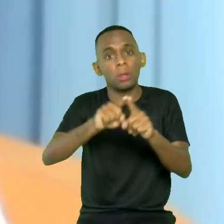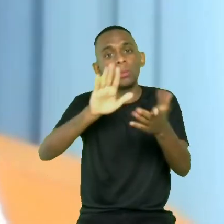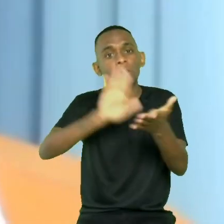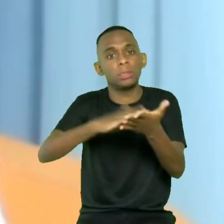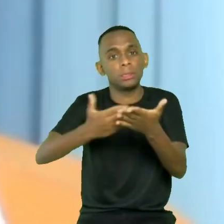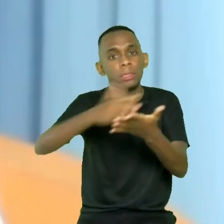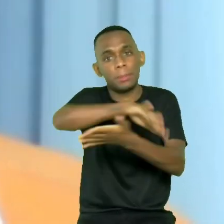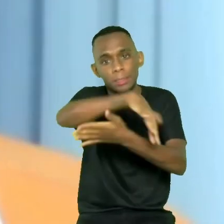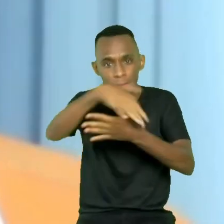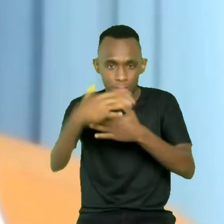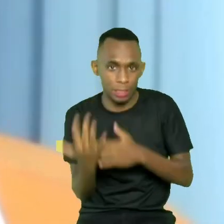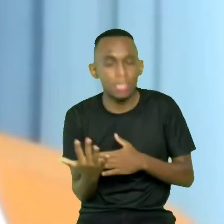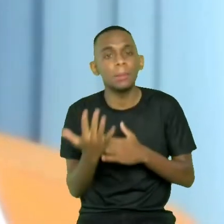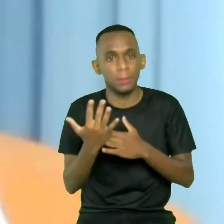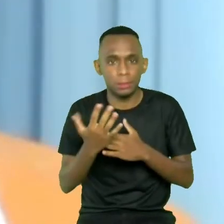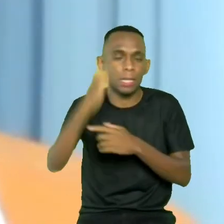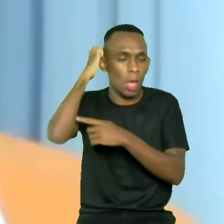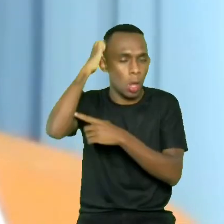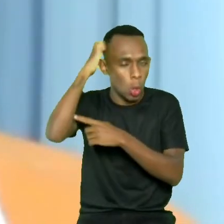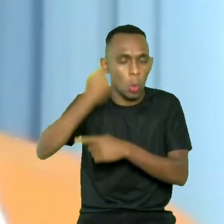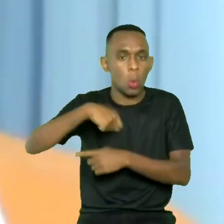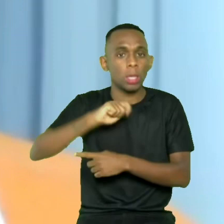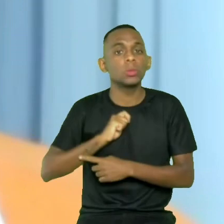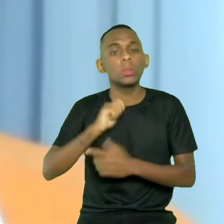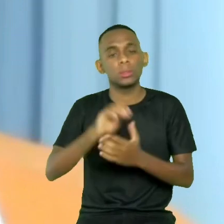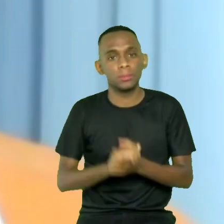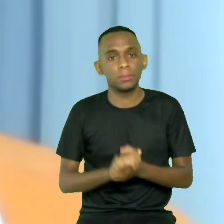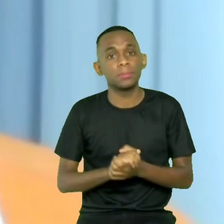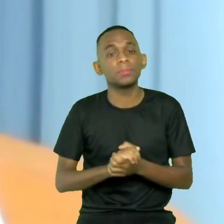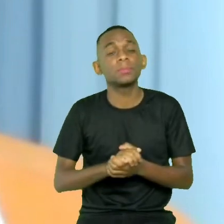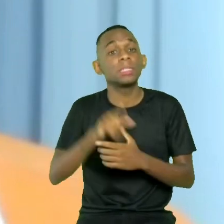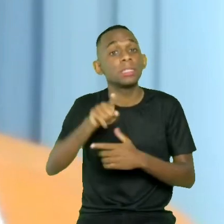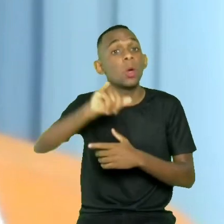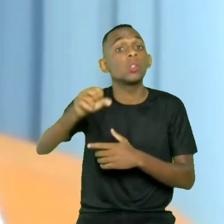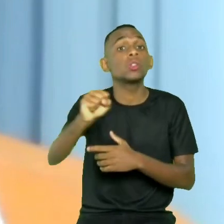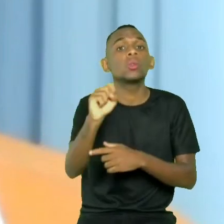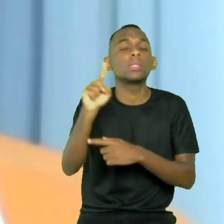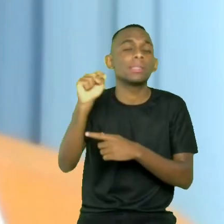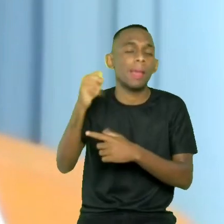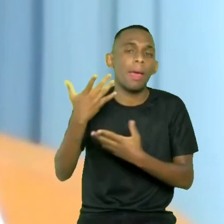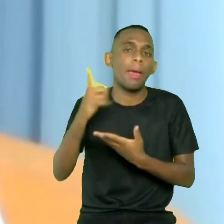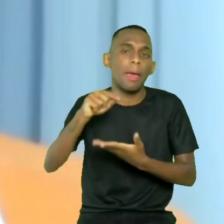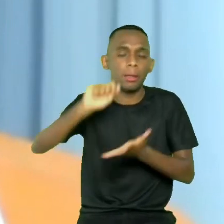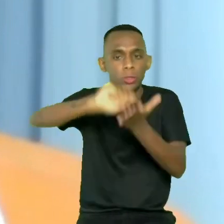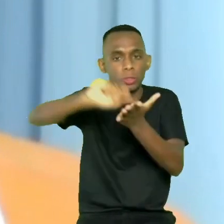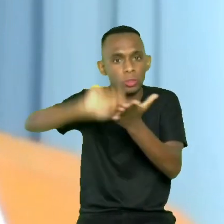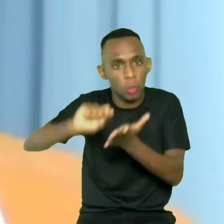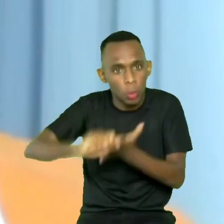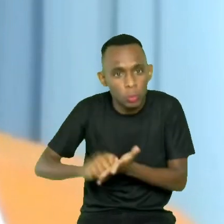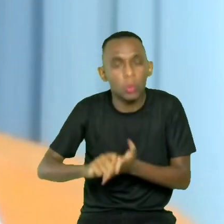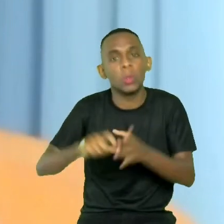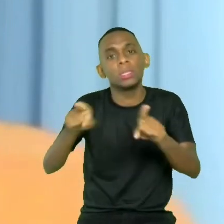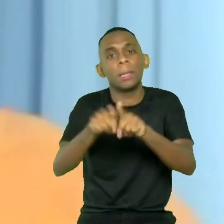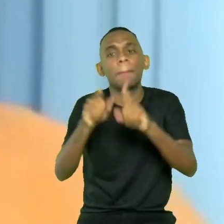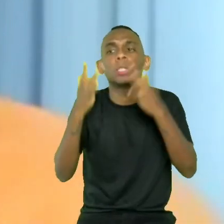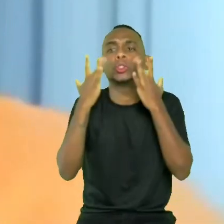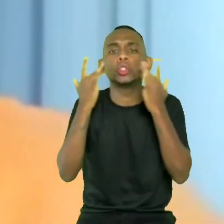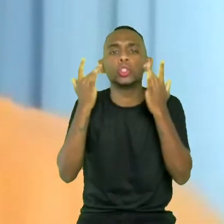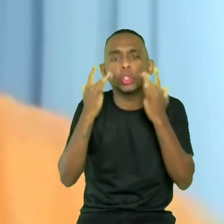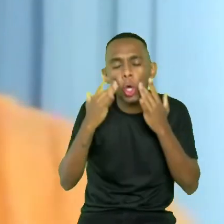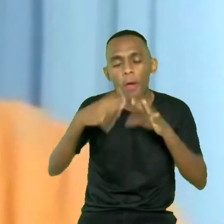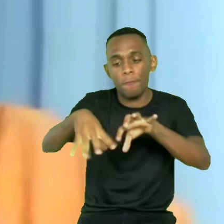nosso intérprete de Libras. O José Carlos Aragão é escritor, dramaturgo, com formação em